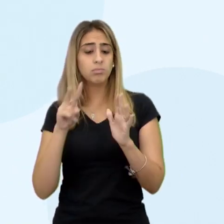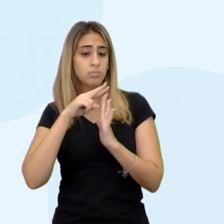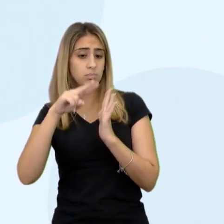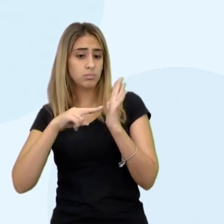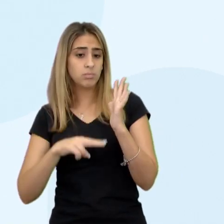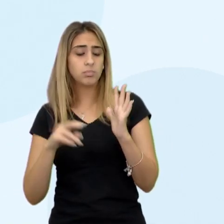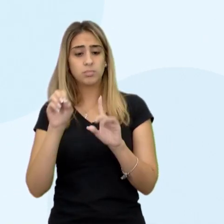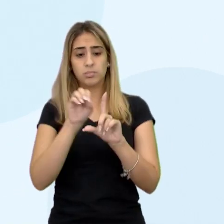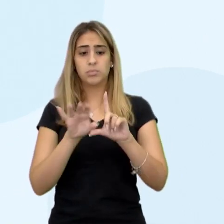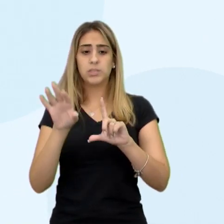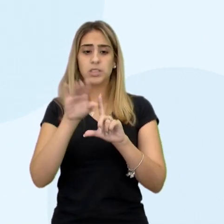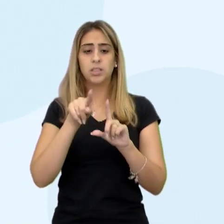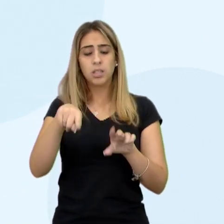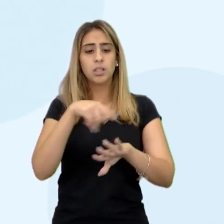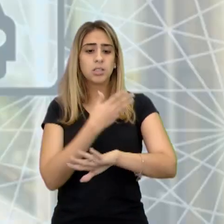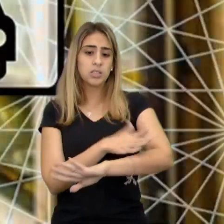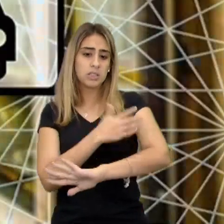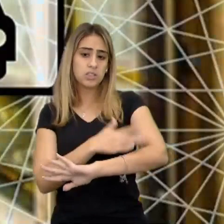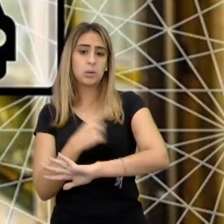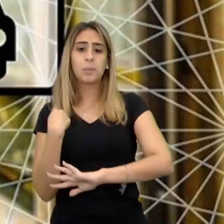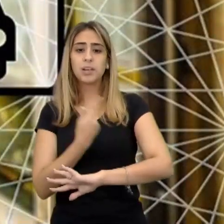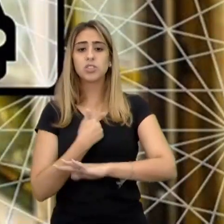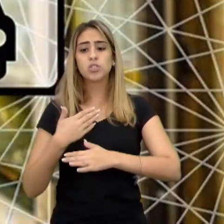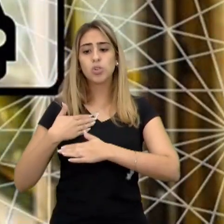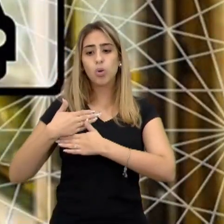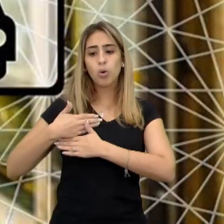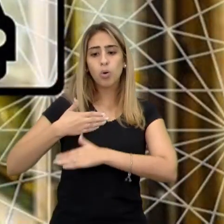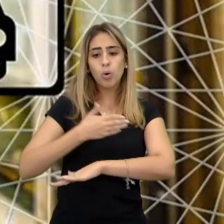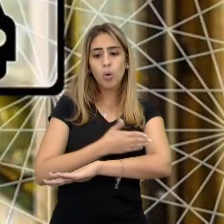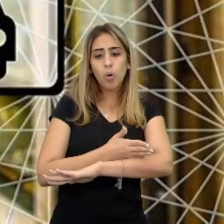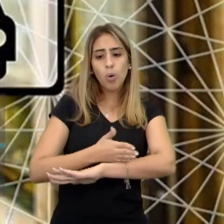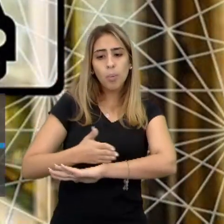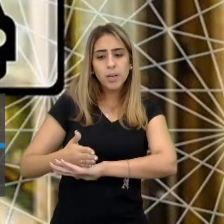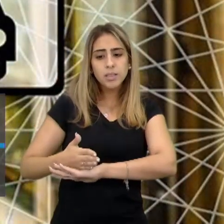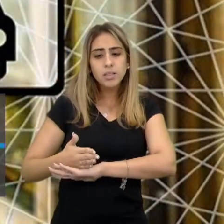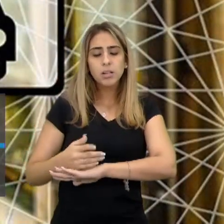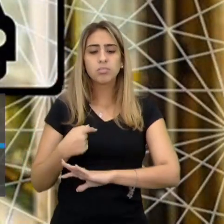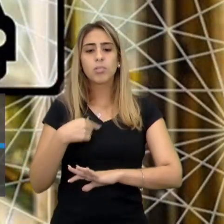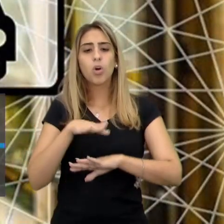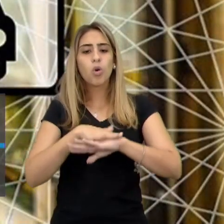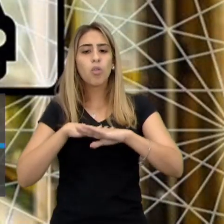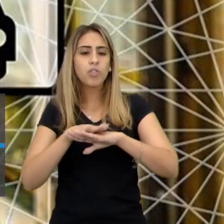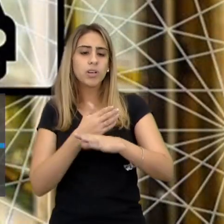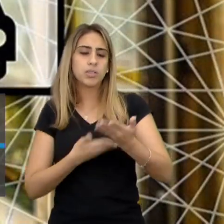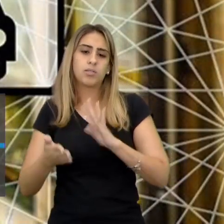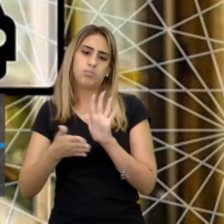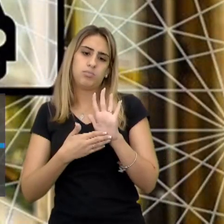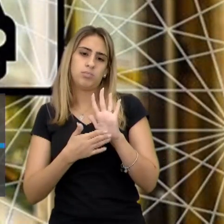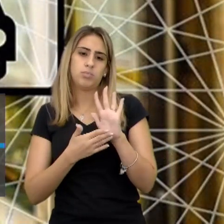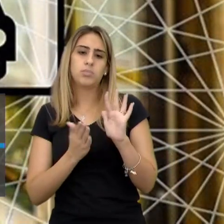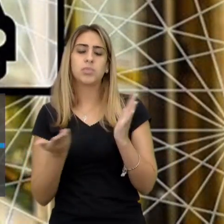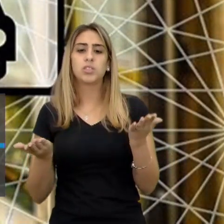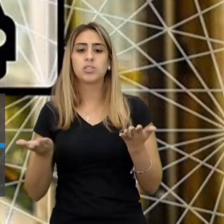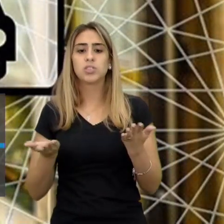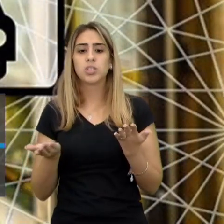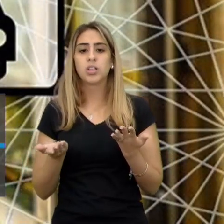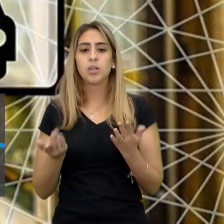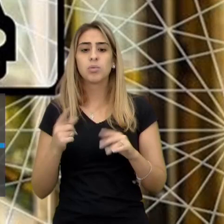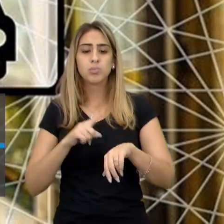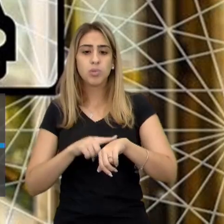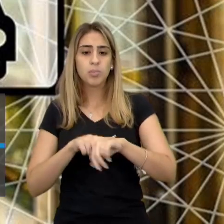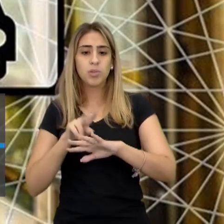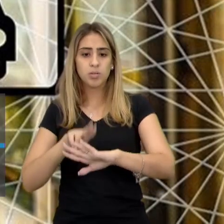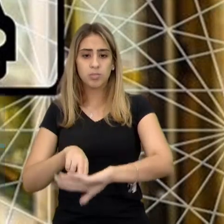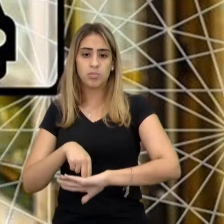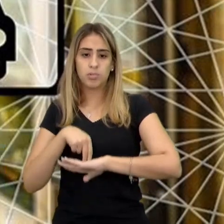de imagens. São exercícios para a gente começar a dialogar com essa proposta, tá certo? Chegamos agora ao momento do